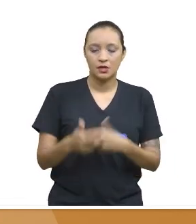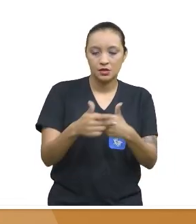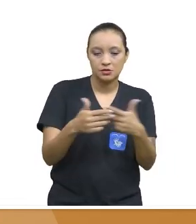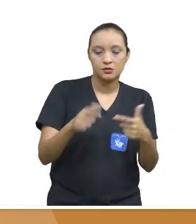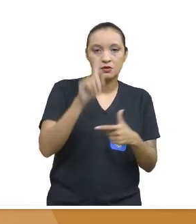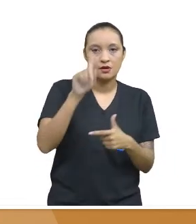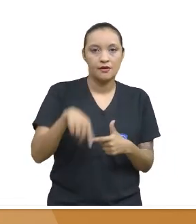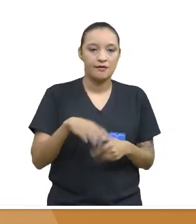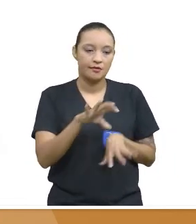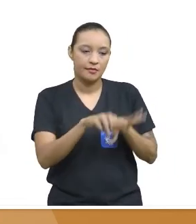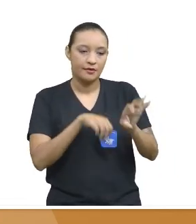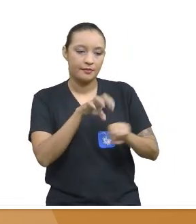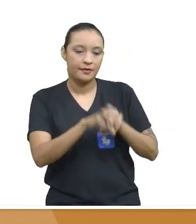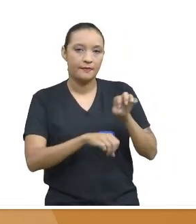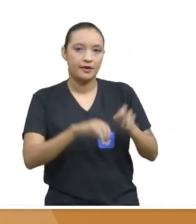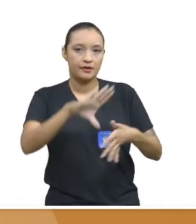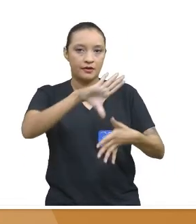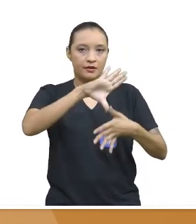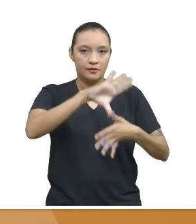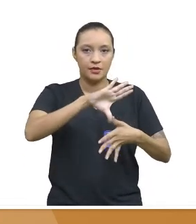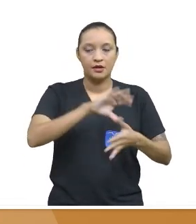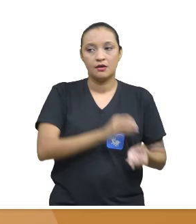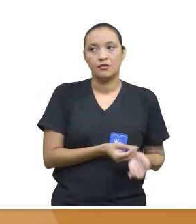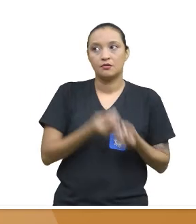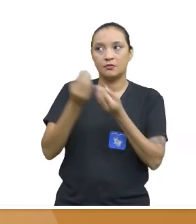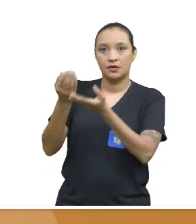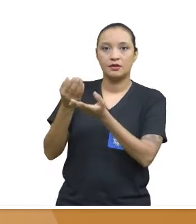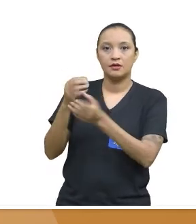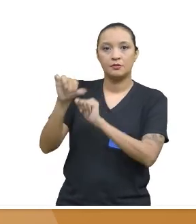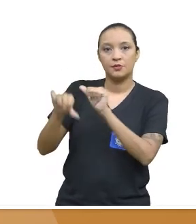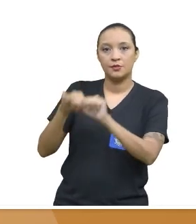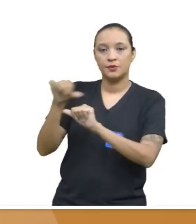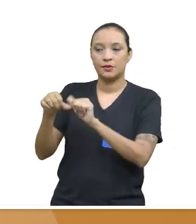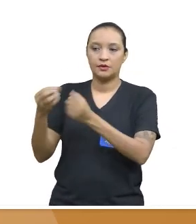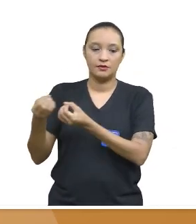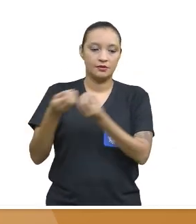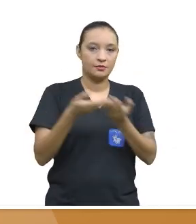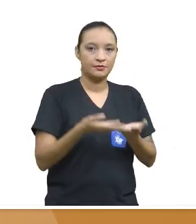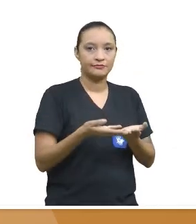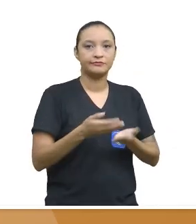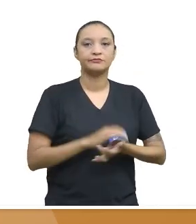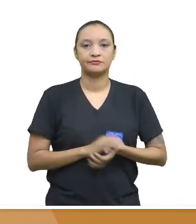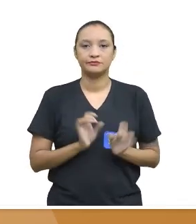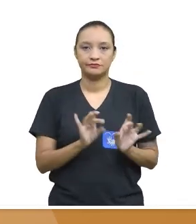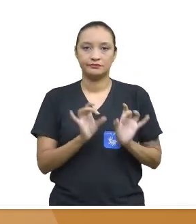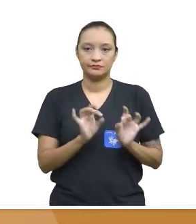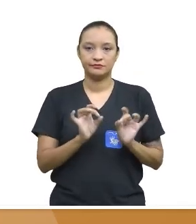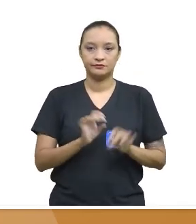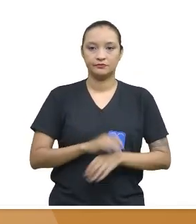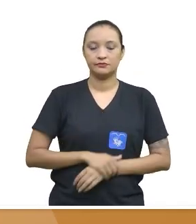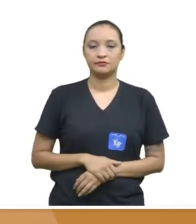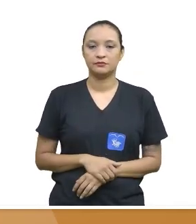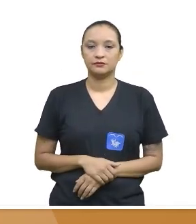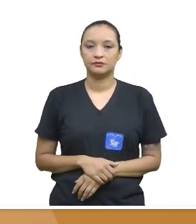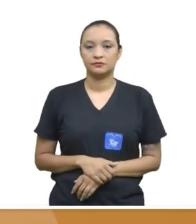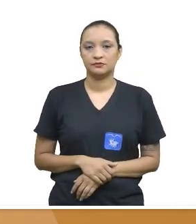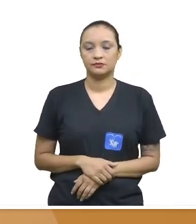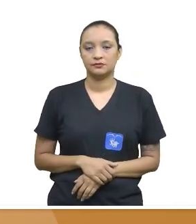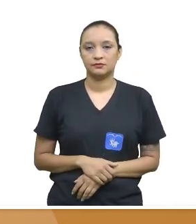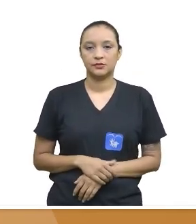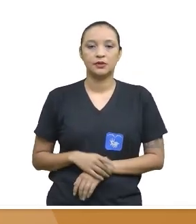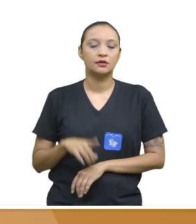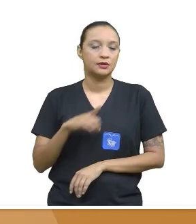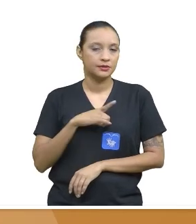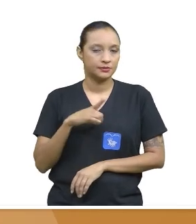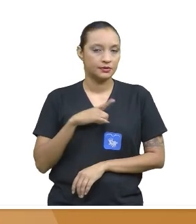retirada daqui, enviada lá, era transformada e trazida de novo para a América para ser vendida. Nós temos então, senhores,